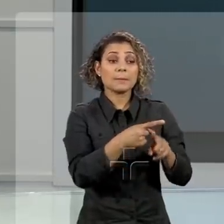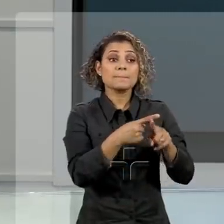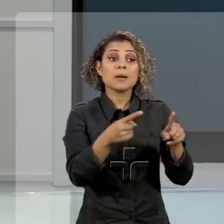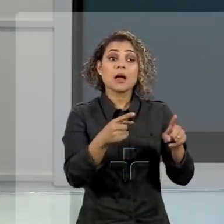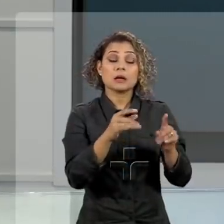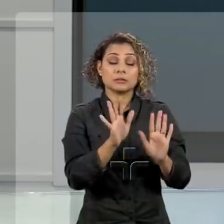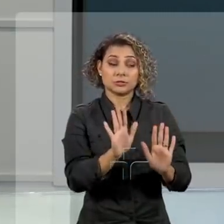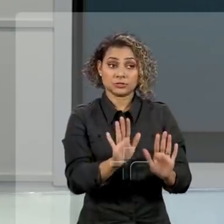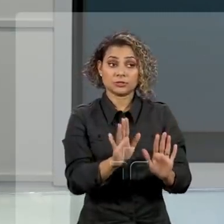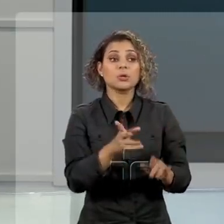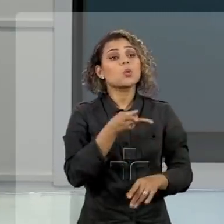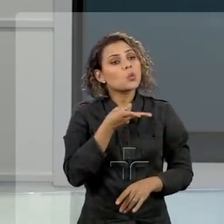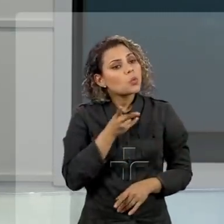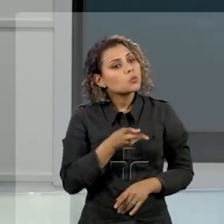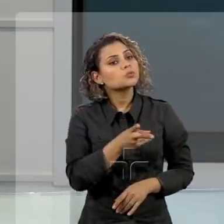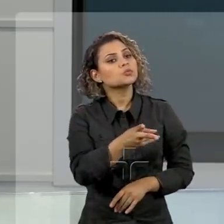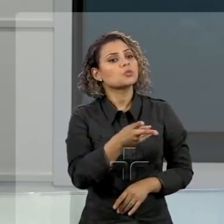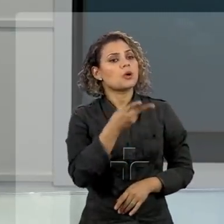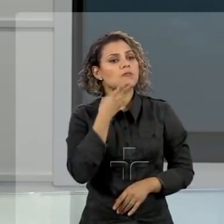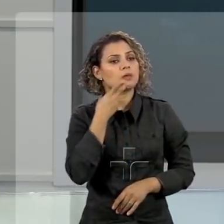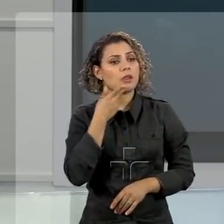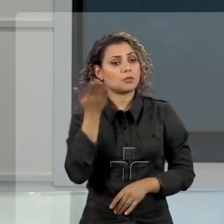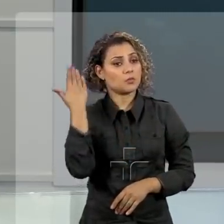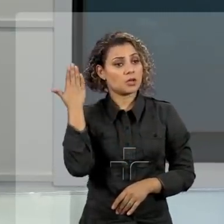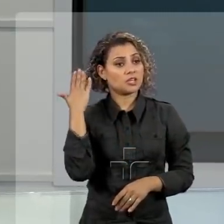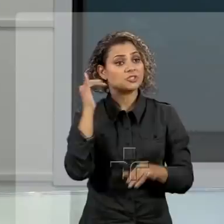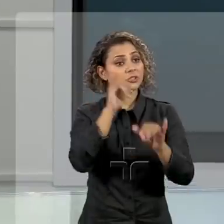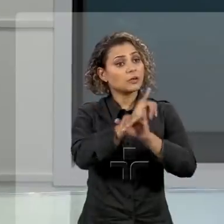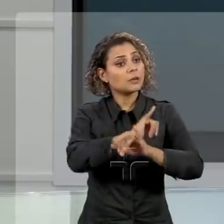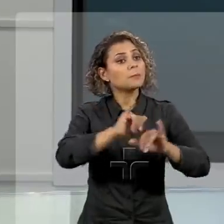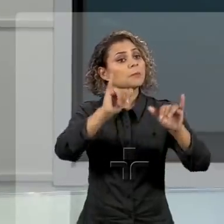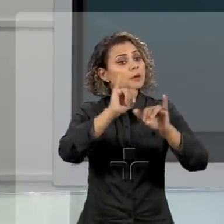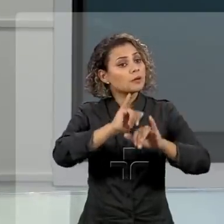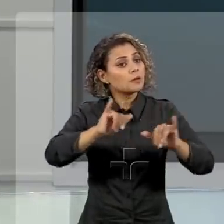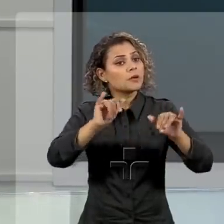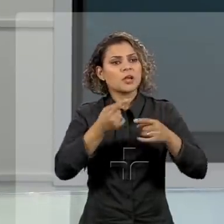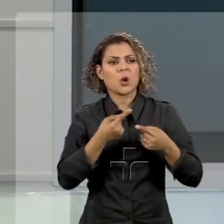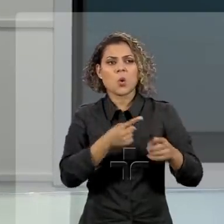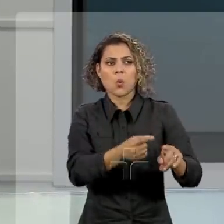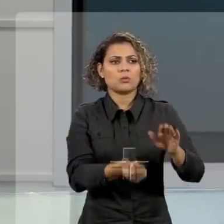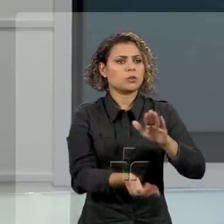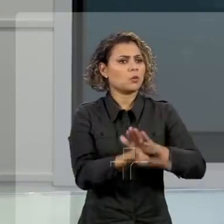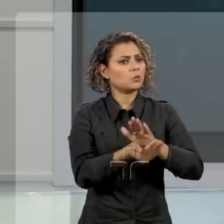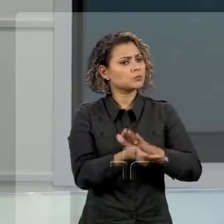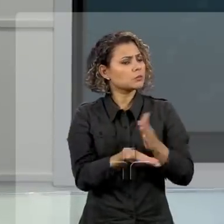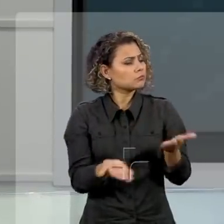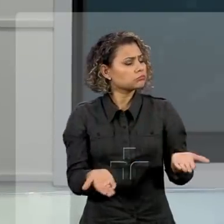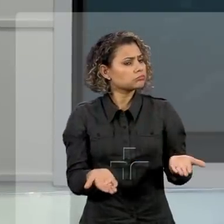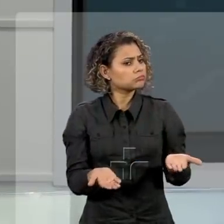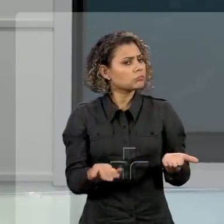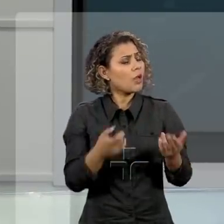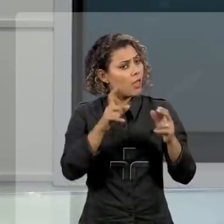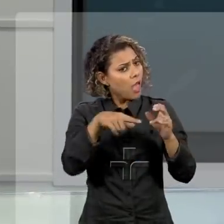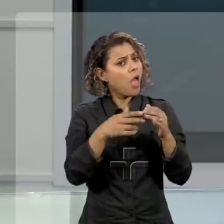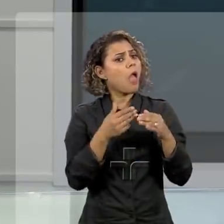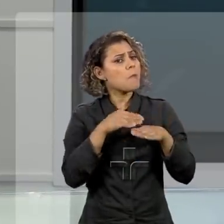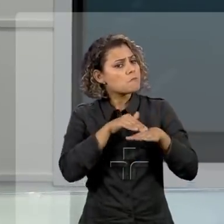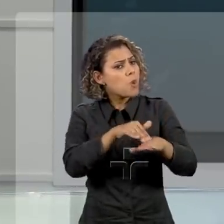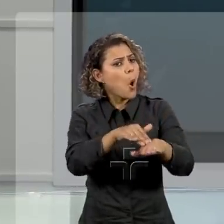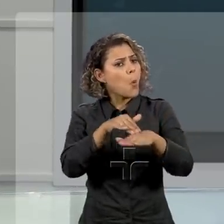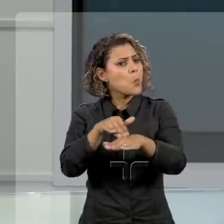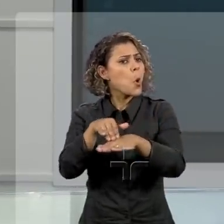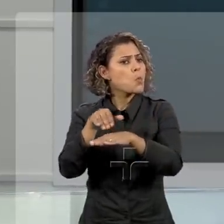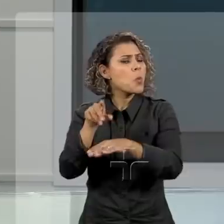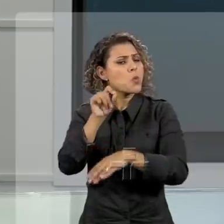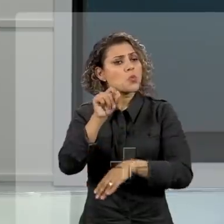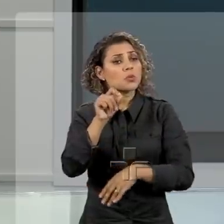vamos dizer assim, dá continuidade ao que foi falado na campanha, uma campanha anticorrupção. É também uma mensagem ante o